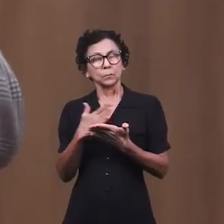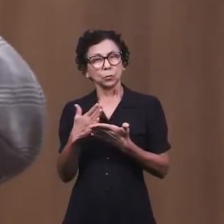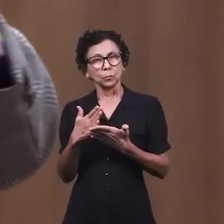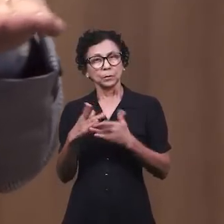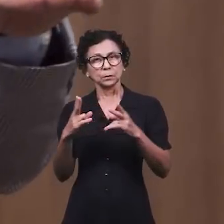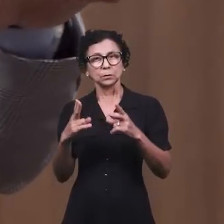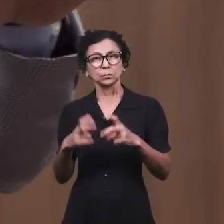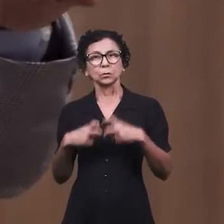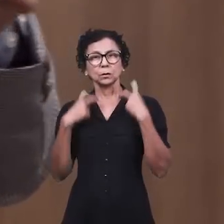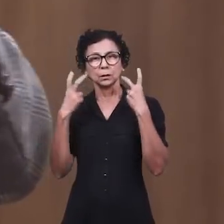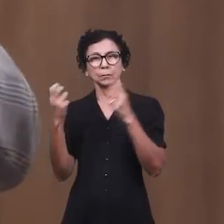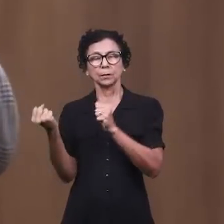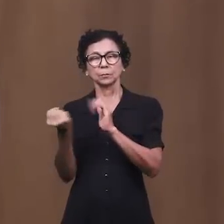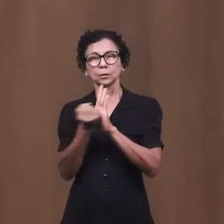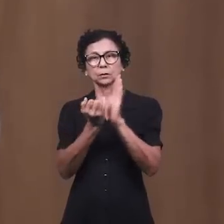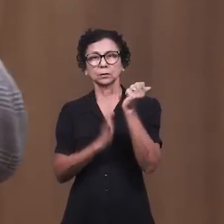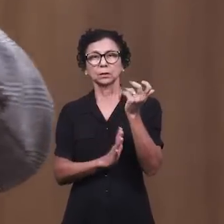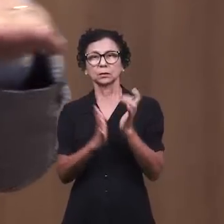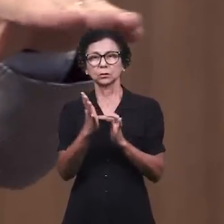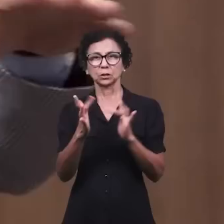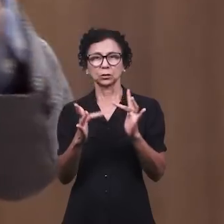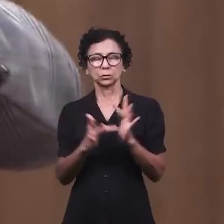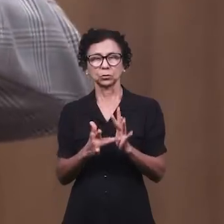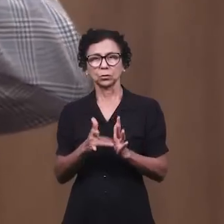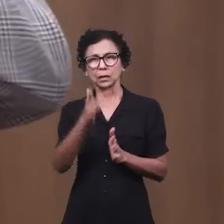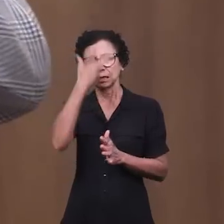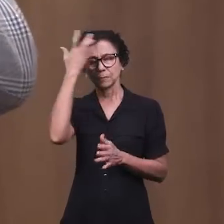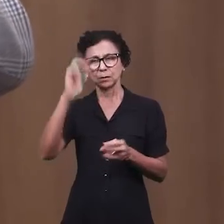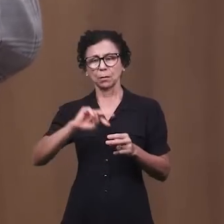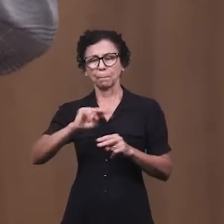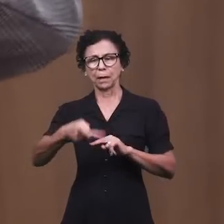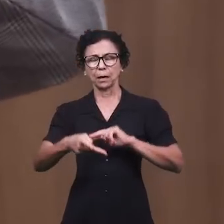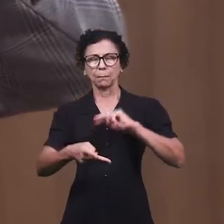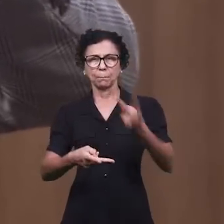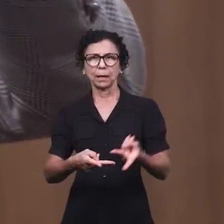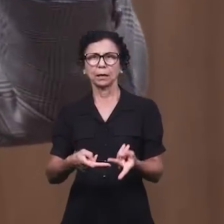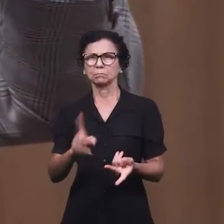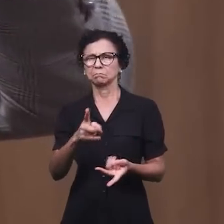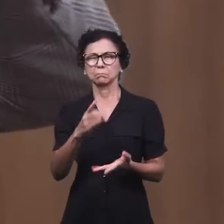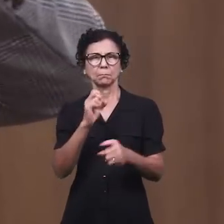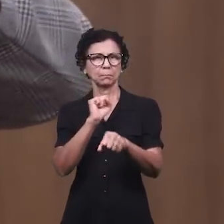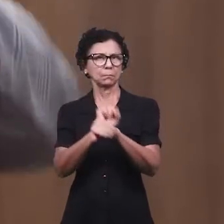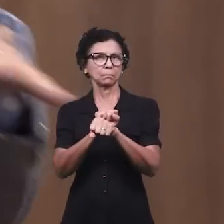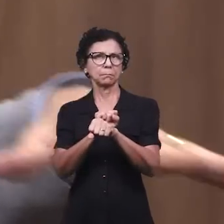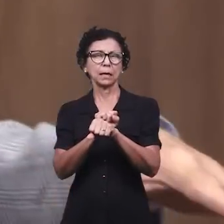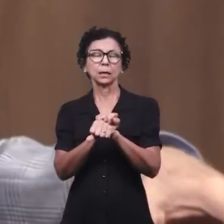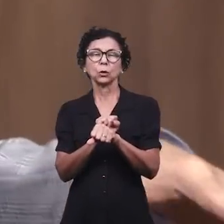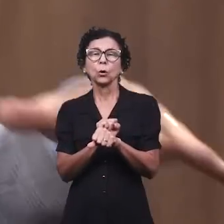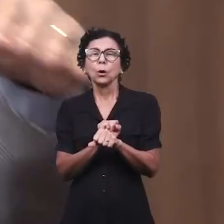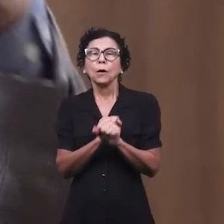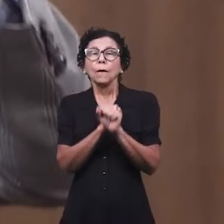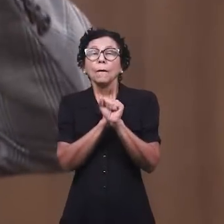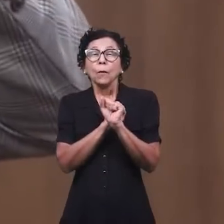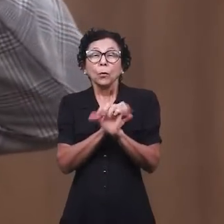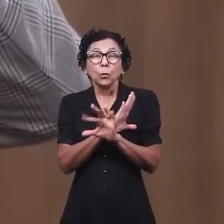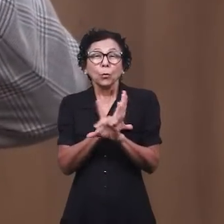todas aquela... Ninguém mais caiu pelo chão, mas todo mundo ficou... O culto